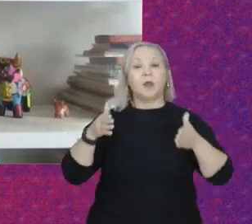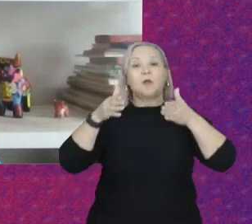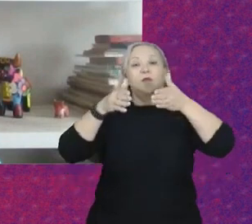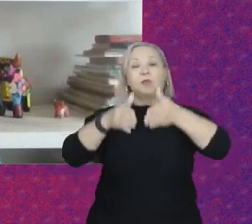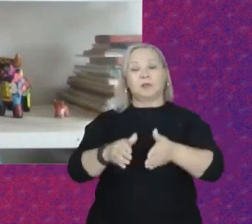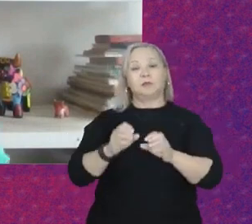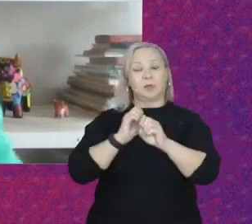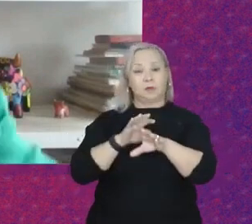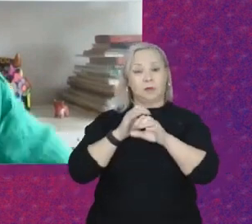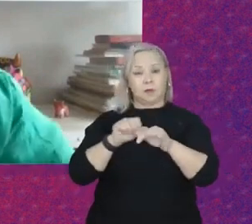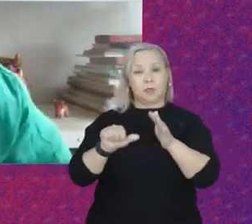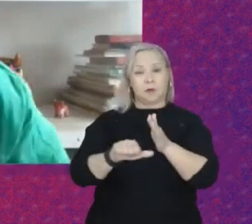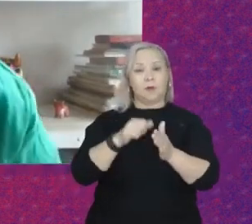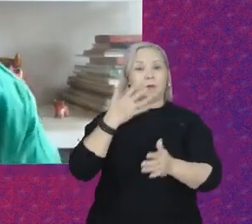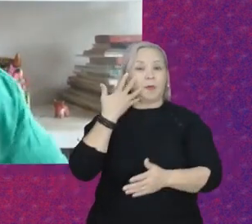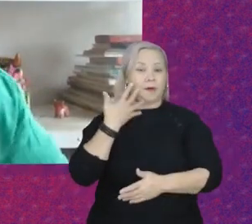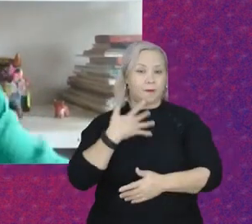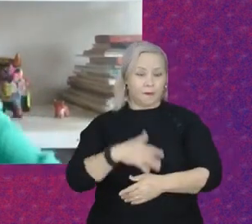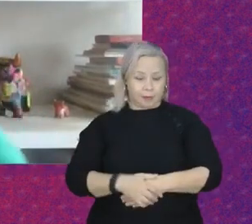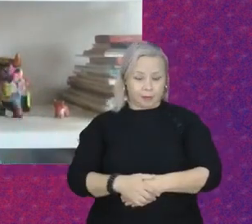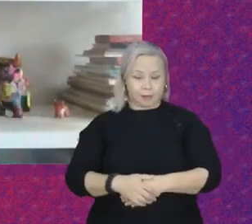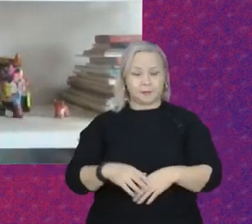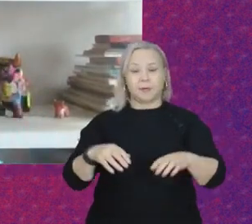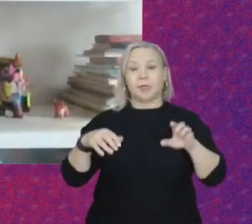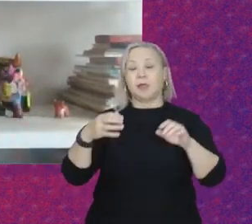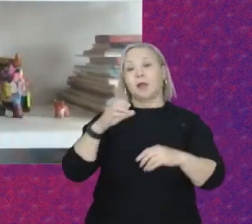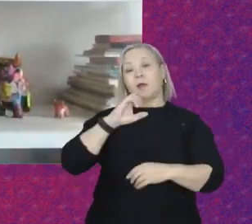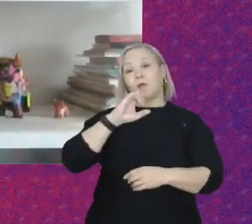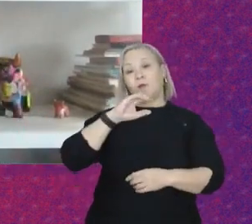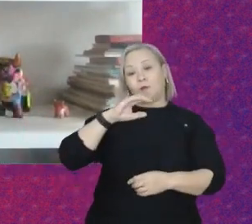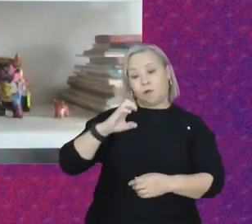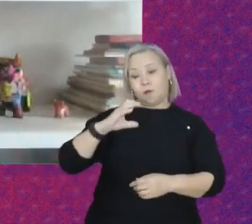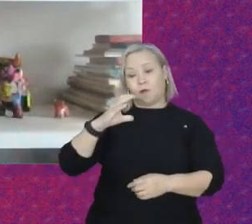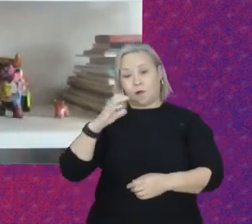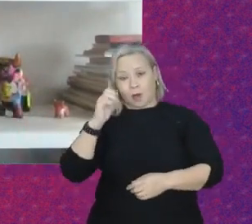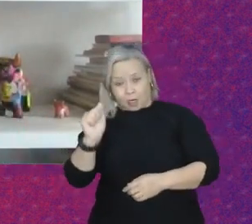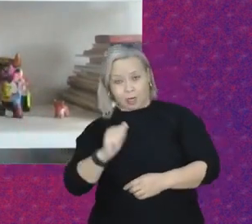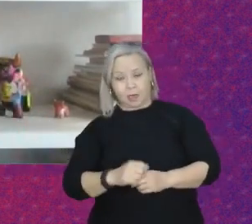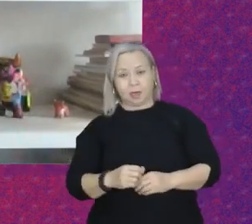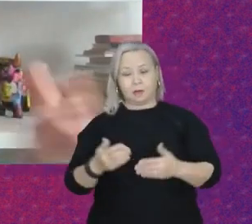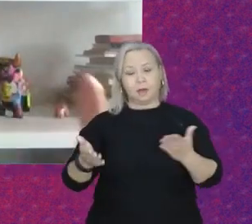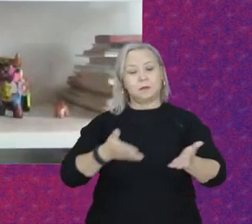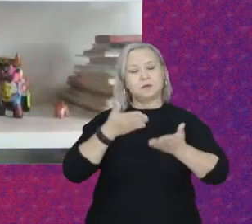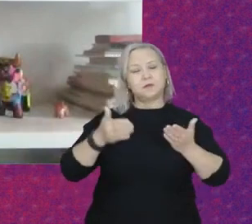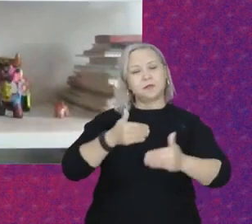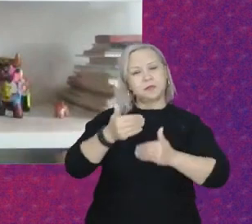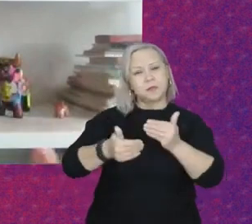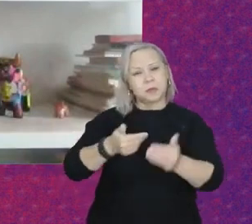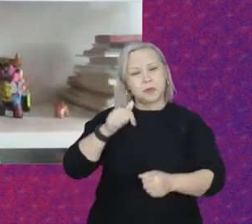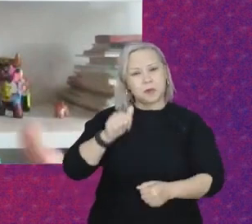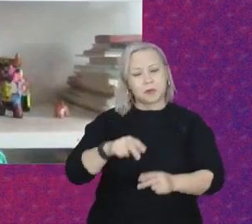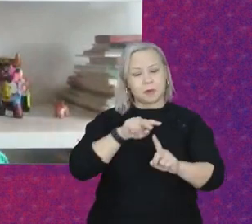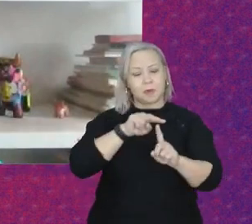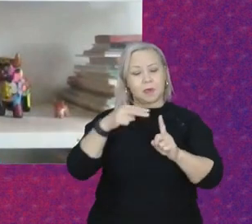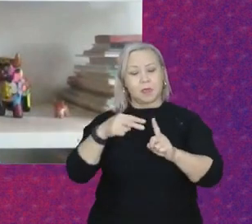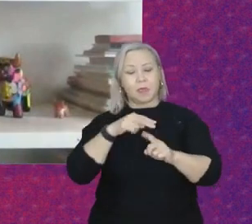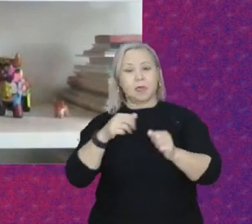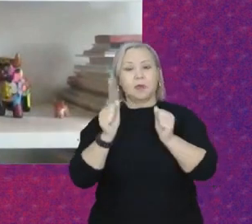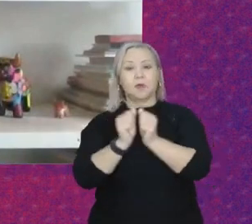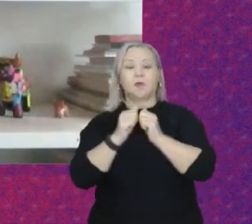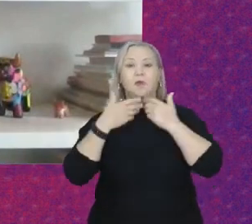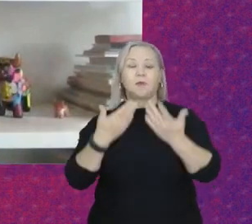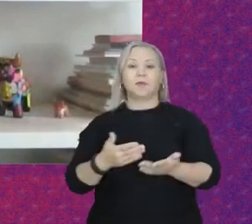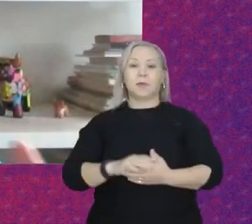infância. O Estatuto da Criança e do Adolescente ele avança nessa perspectiva, como também as